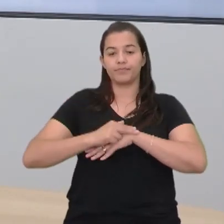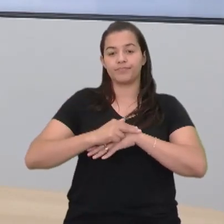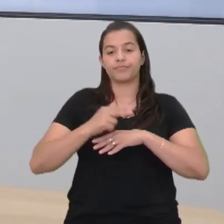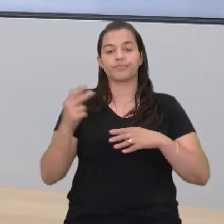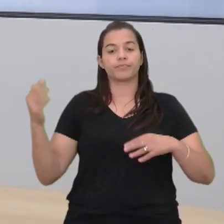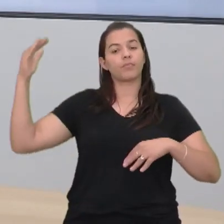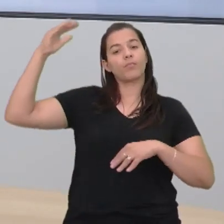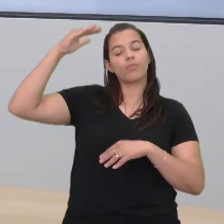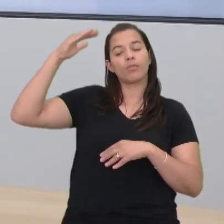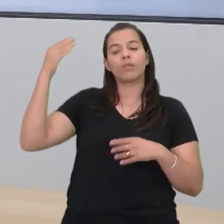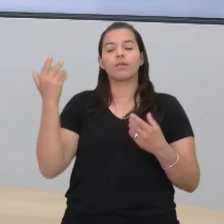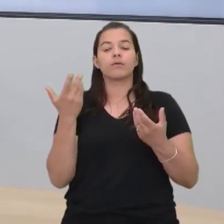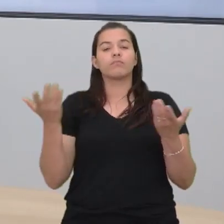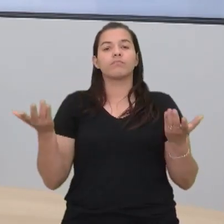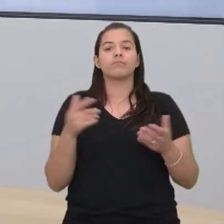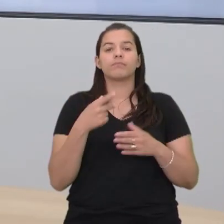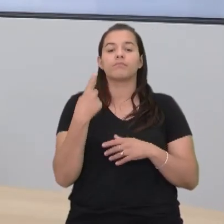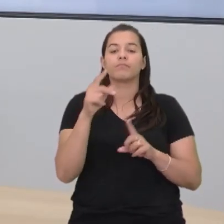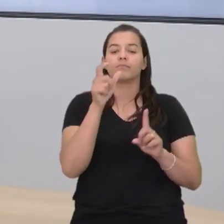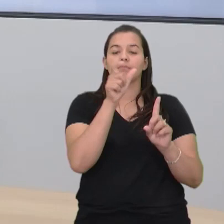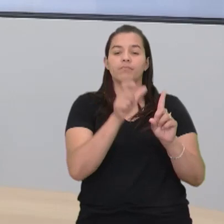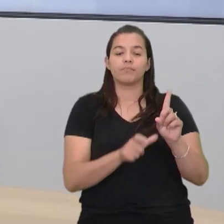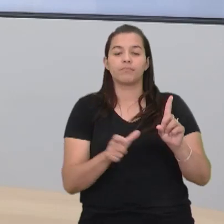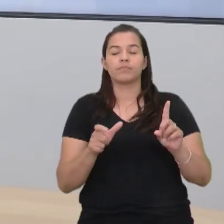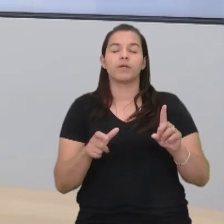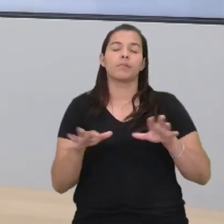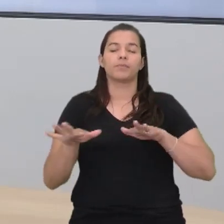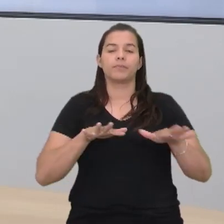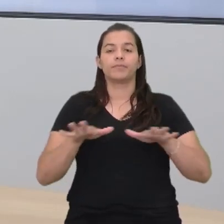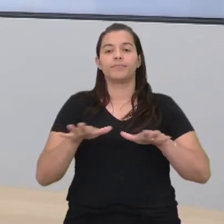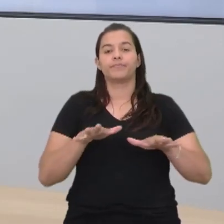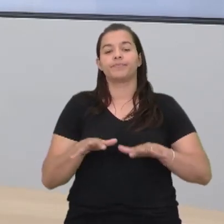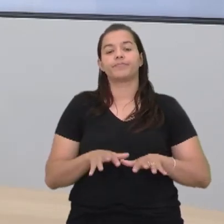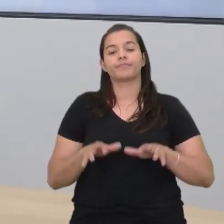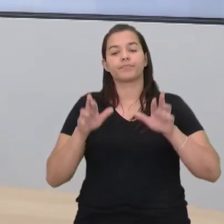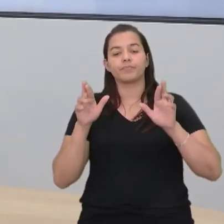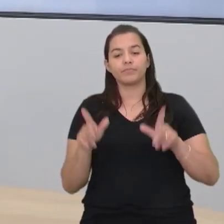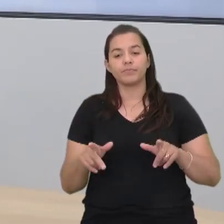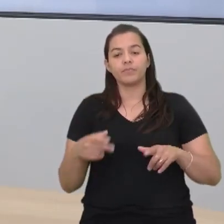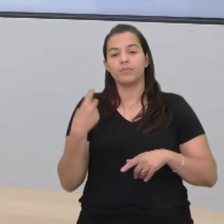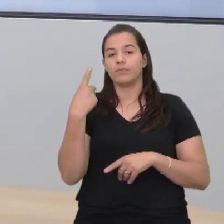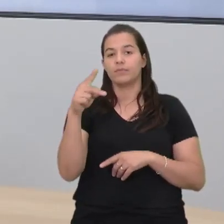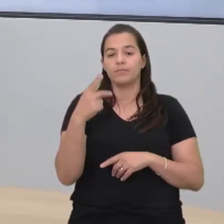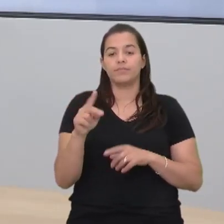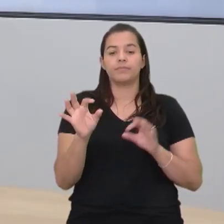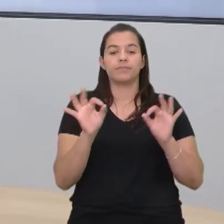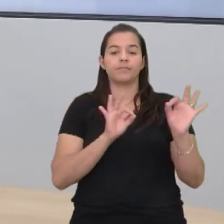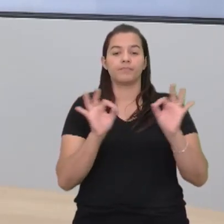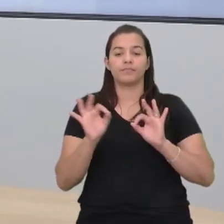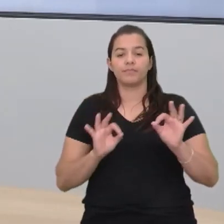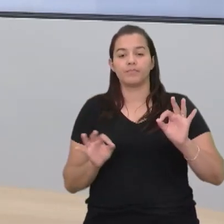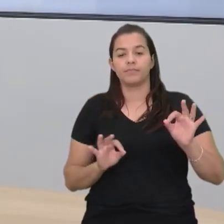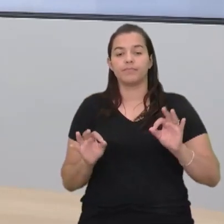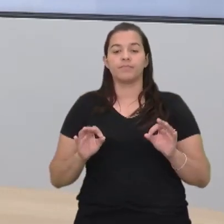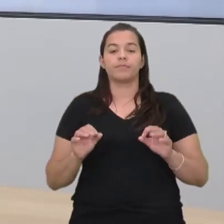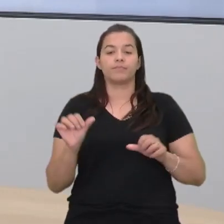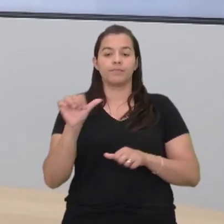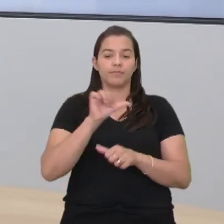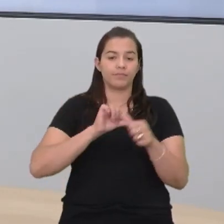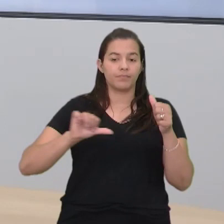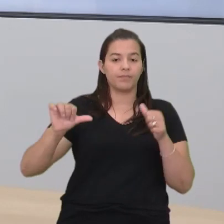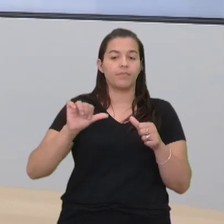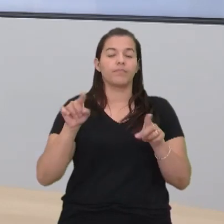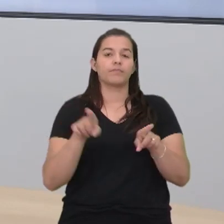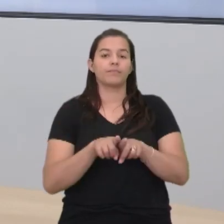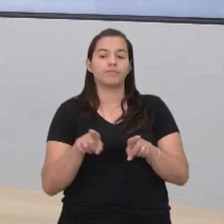bracinho levantado. Entrando no personagem, ele tem posições diferentes. Então no meio da sua programação, você pode mudar a posição dele. Então você muda